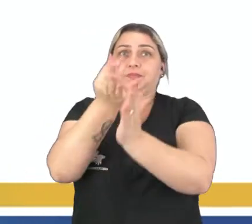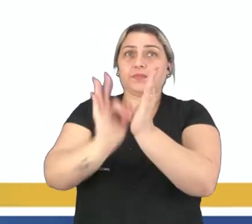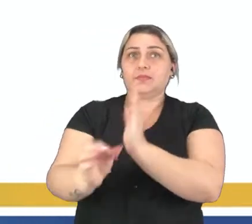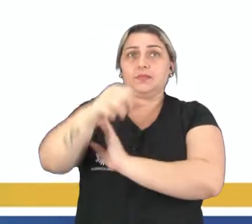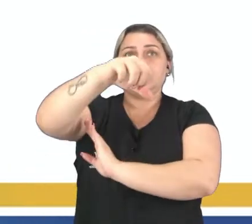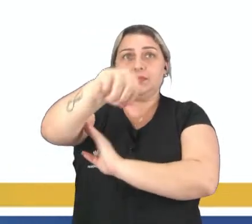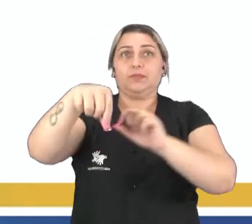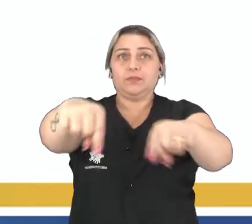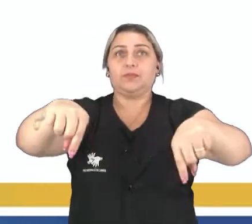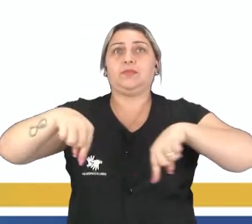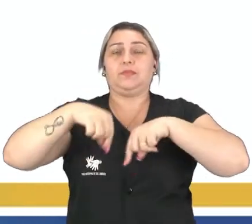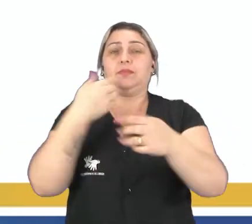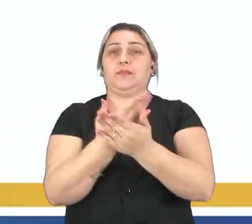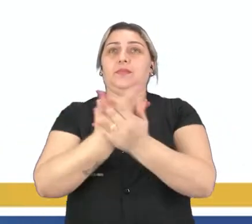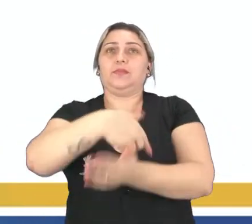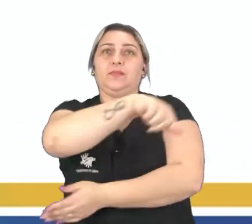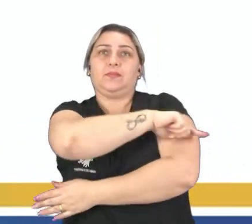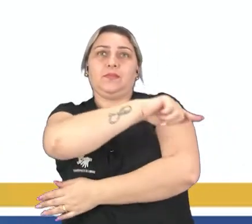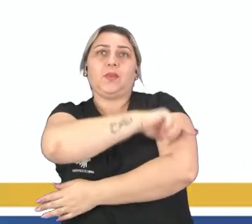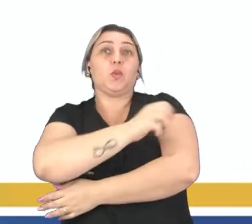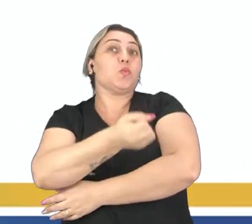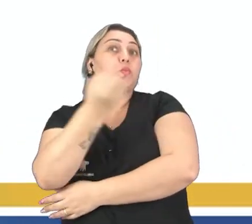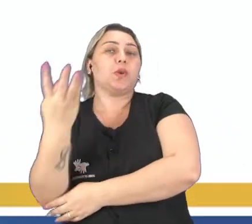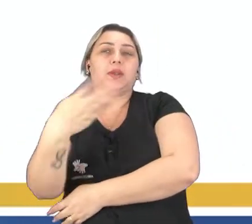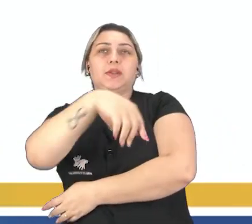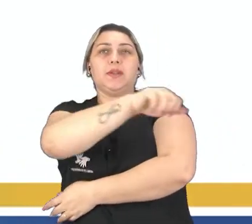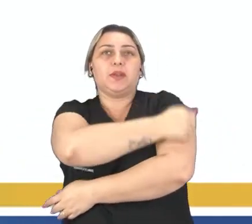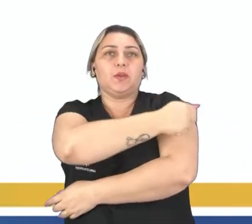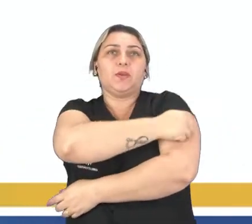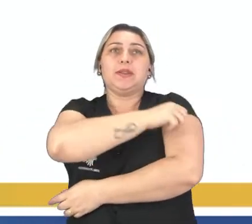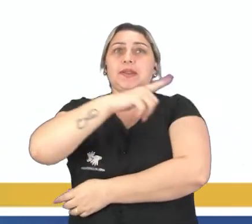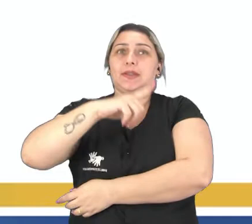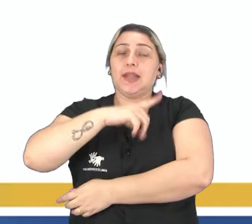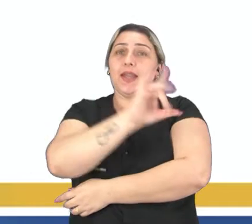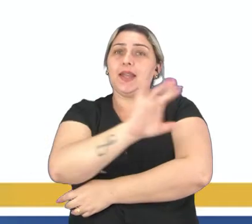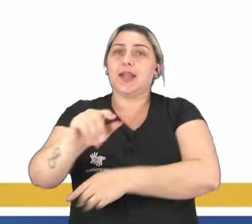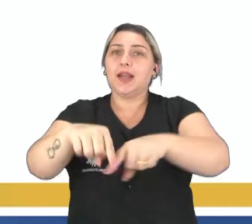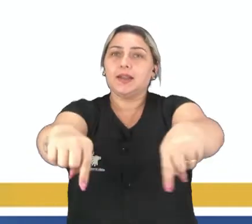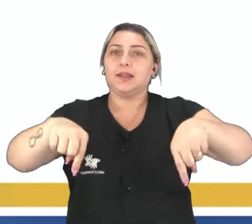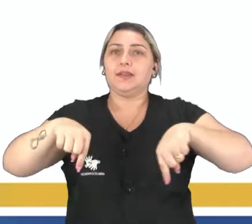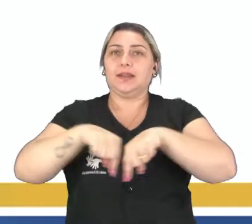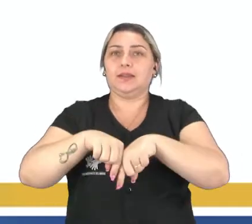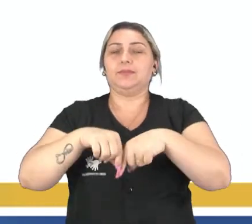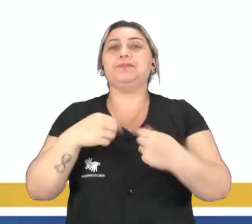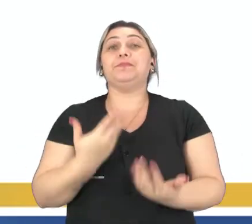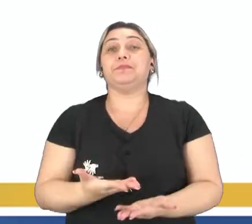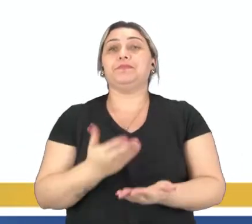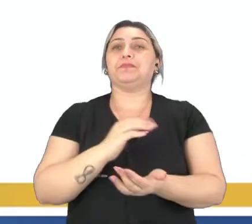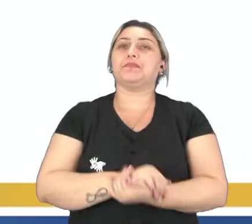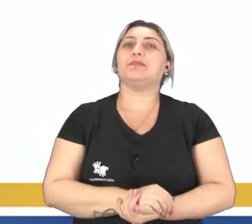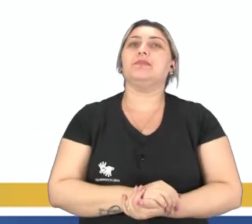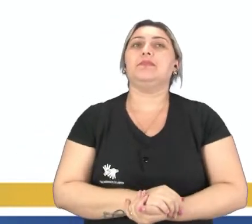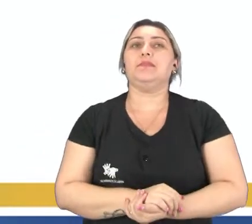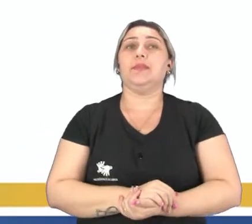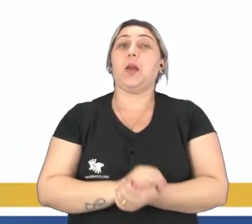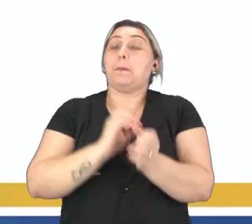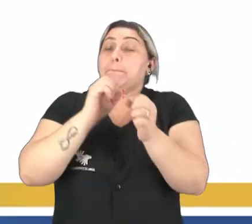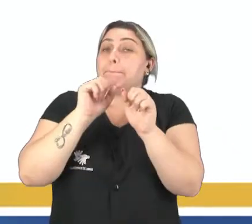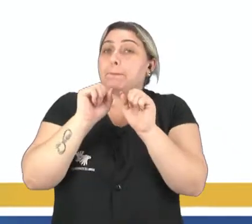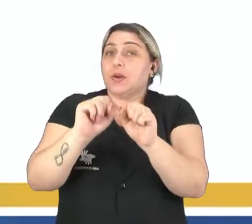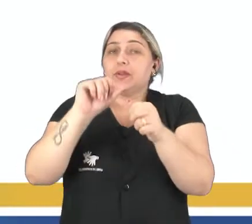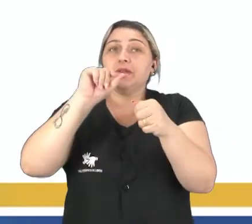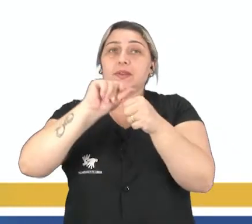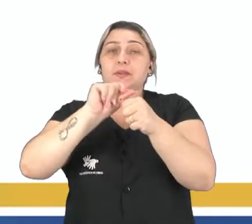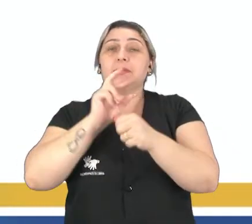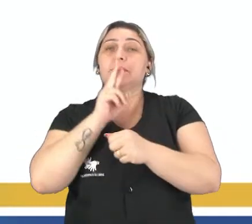em 9 classes do 7º ano. Quantos alunos há em cada classe? Bom, o que eu posso fazer aí